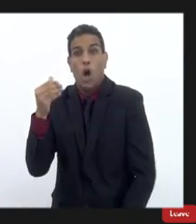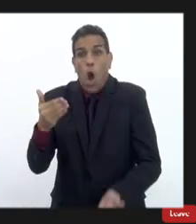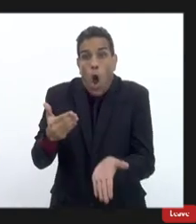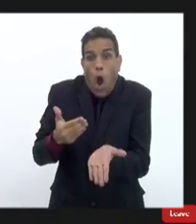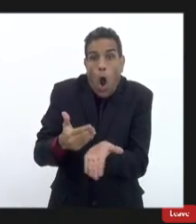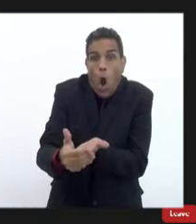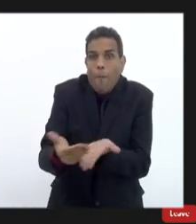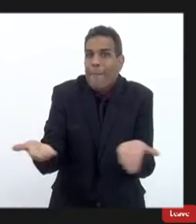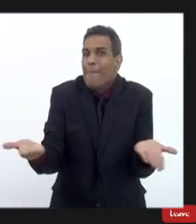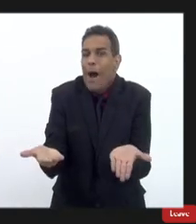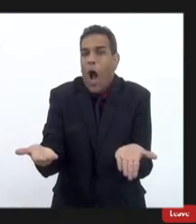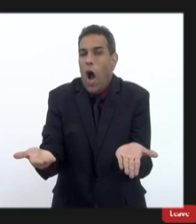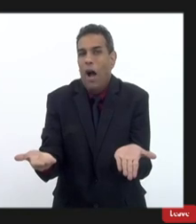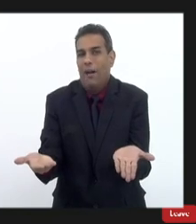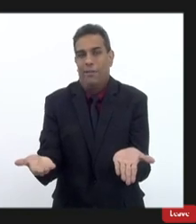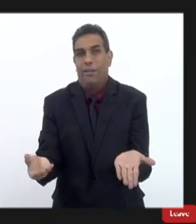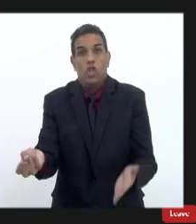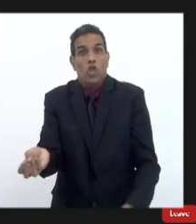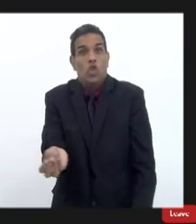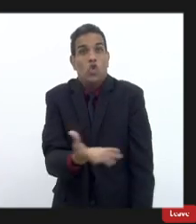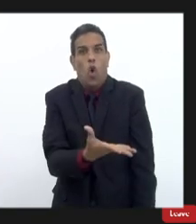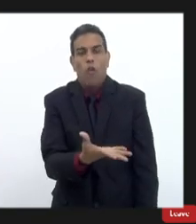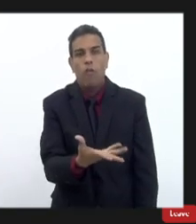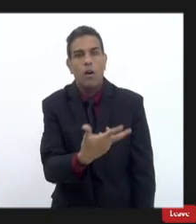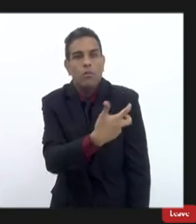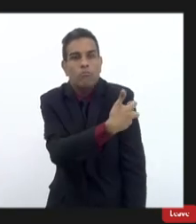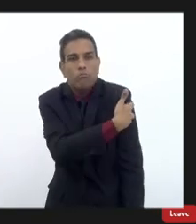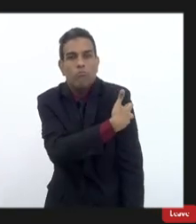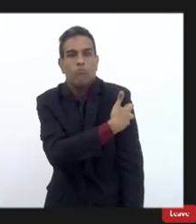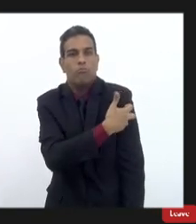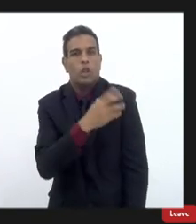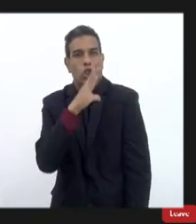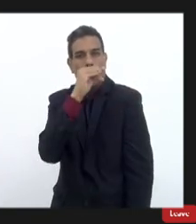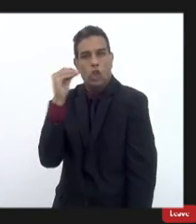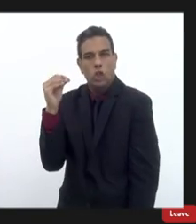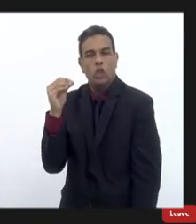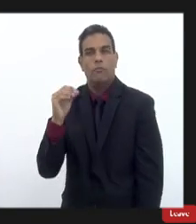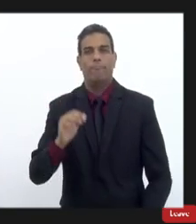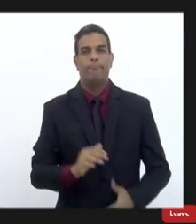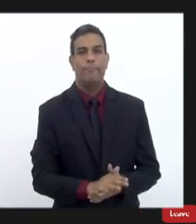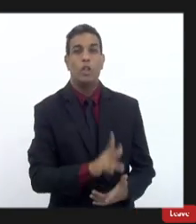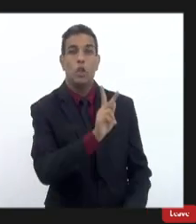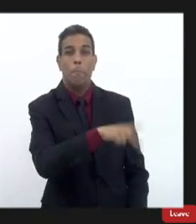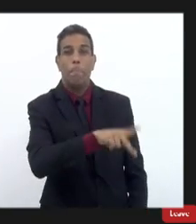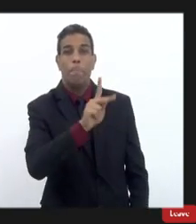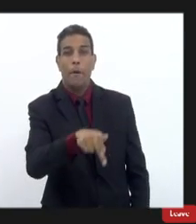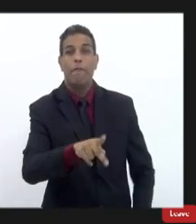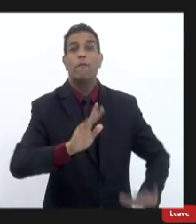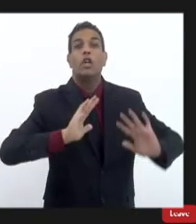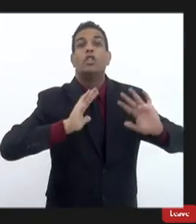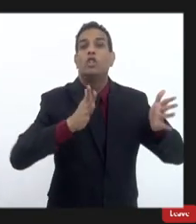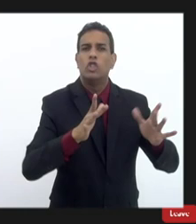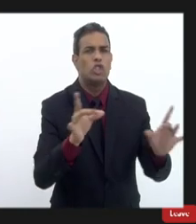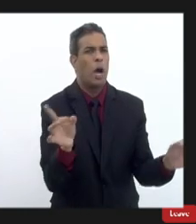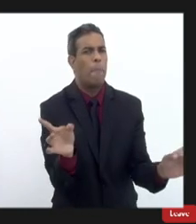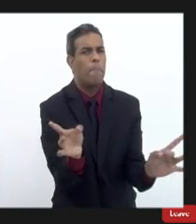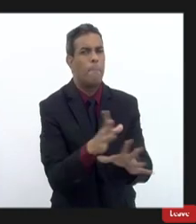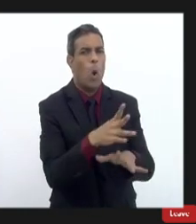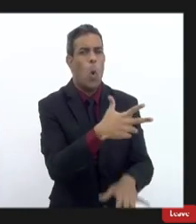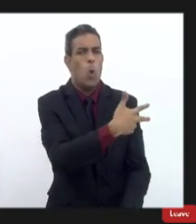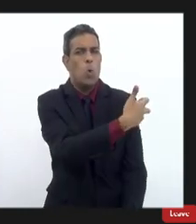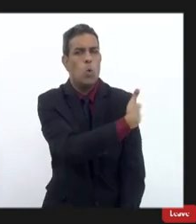né? E embora a maior parte da categoria ela já esteja vacinada, há uma